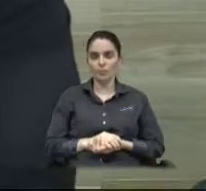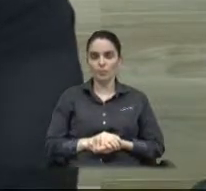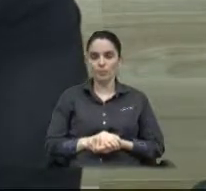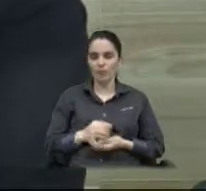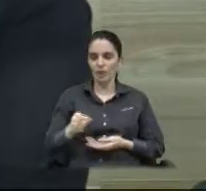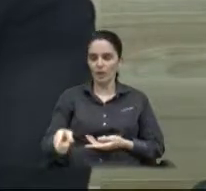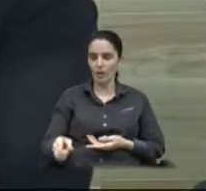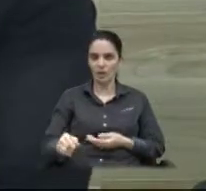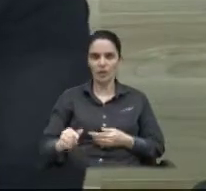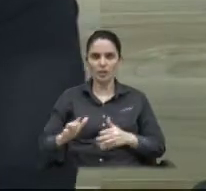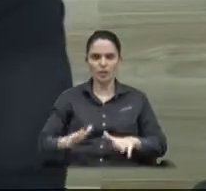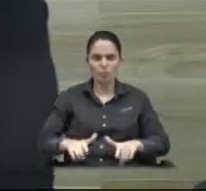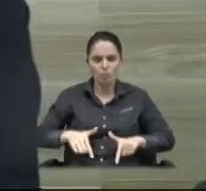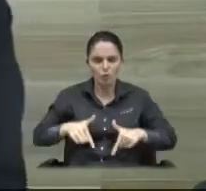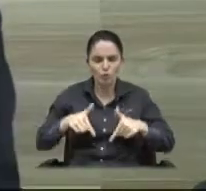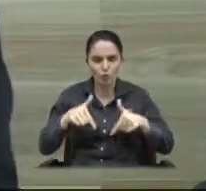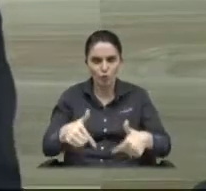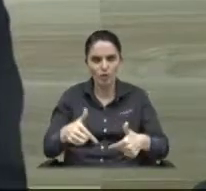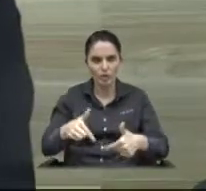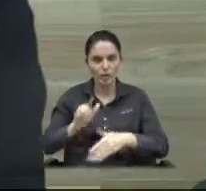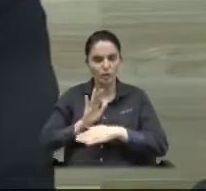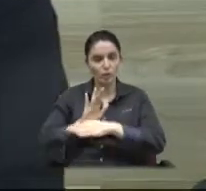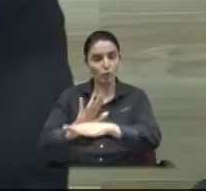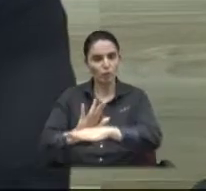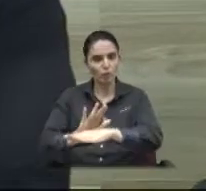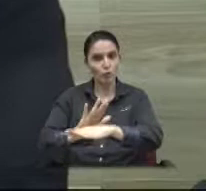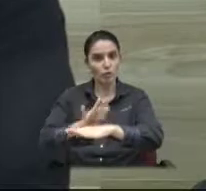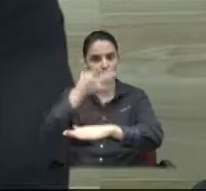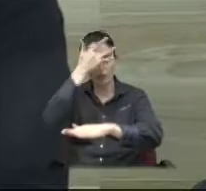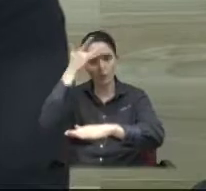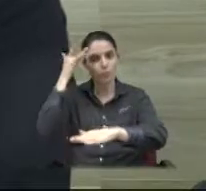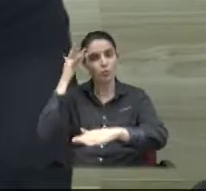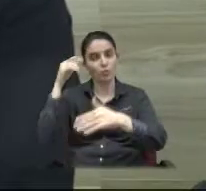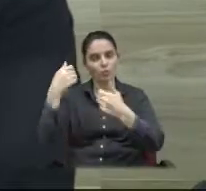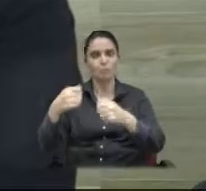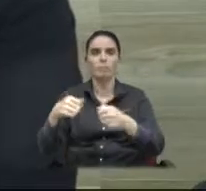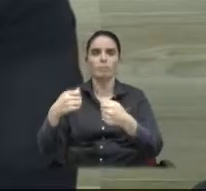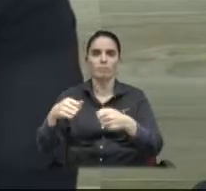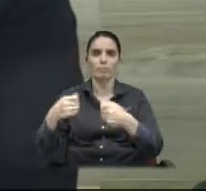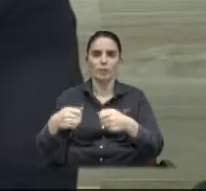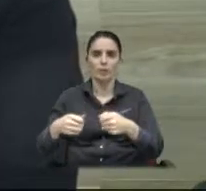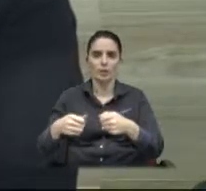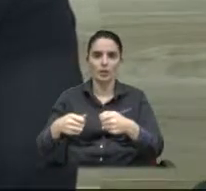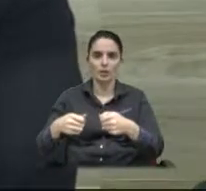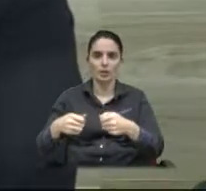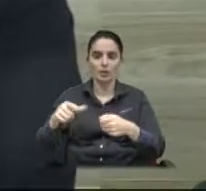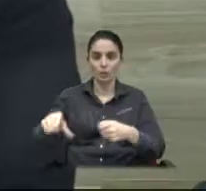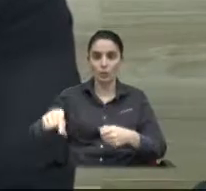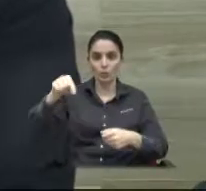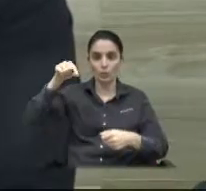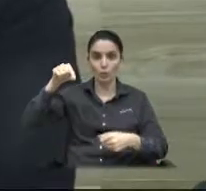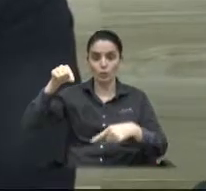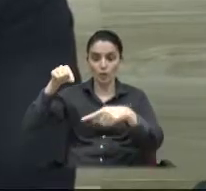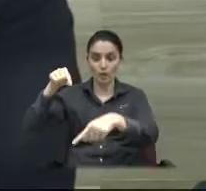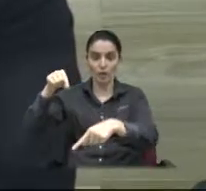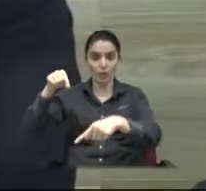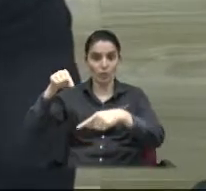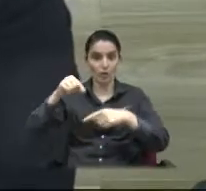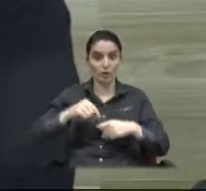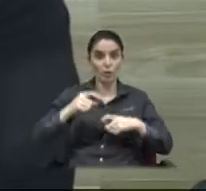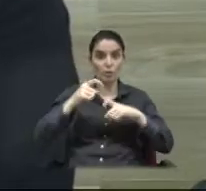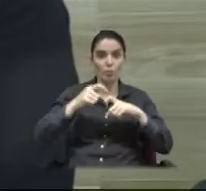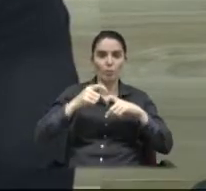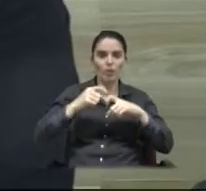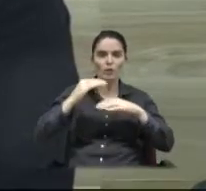Generoso, dedicado, muito empenhado em ajudar os mais necessitados. Assim, ele foi eleito 2 vezes o médico mais simpático na Santa Casa de